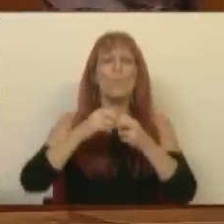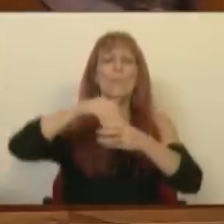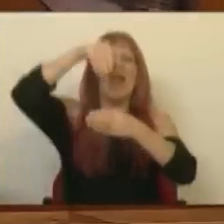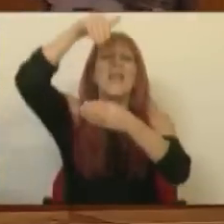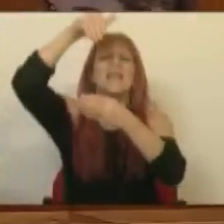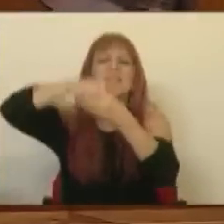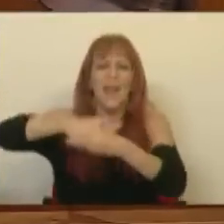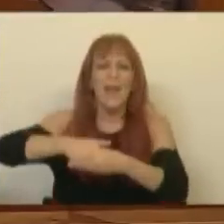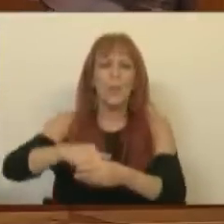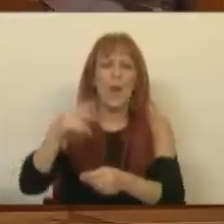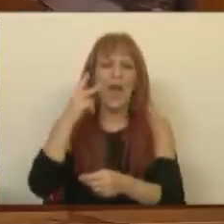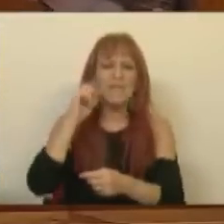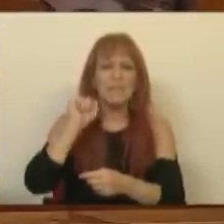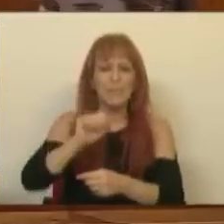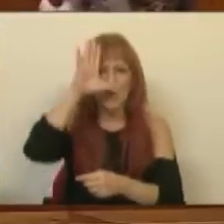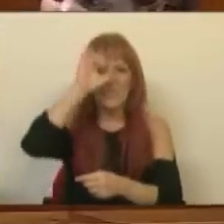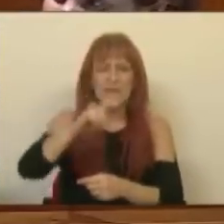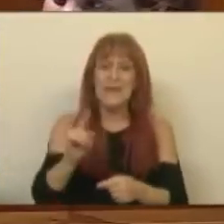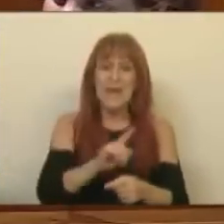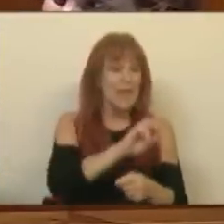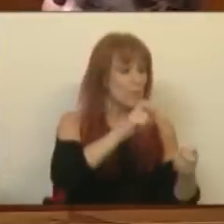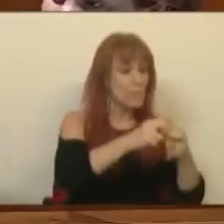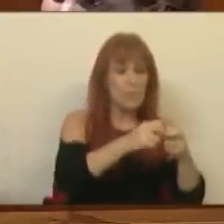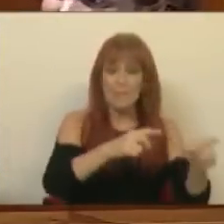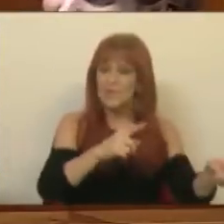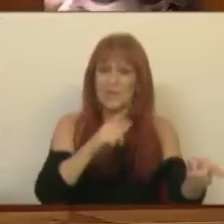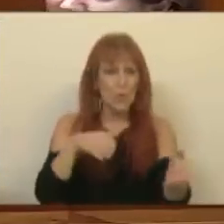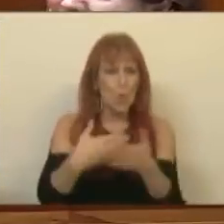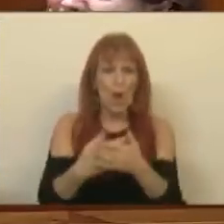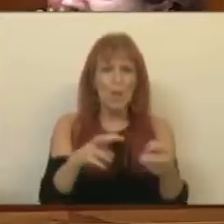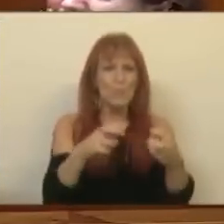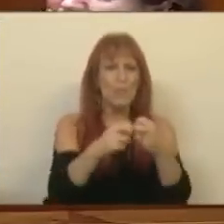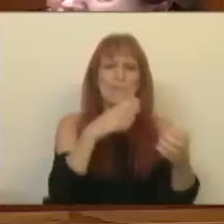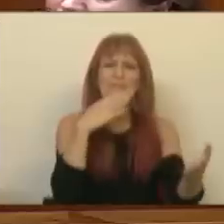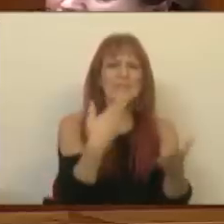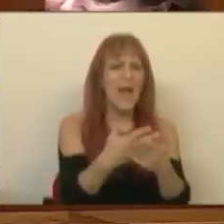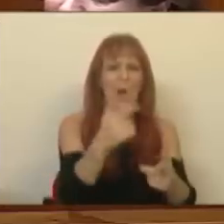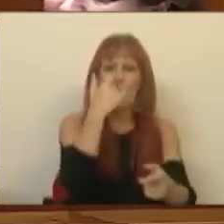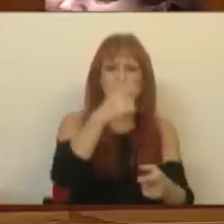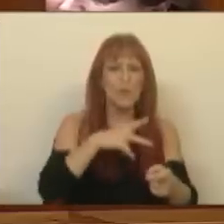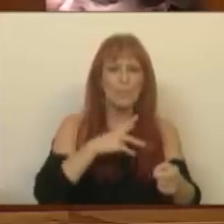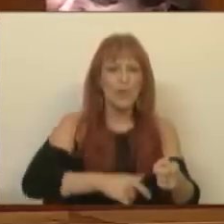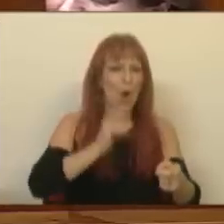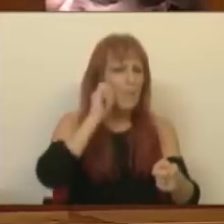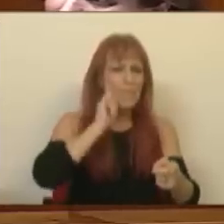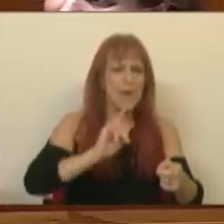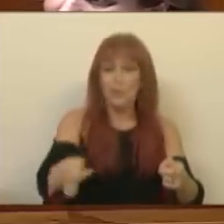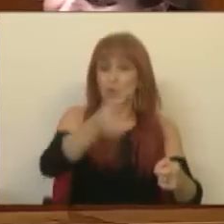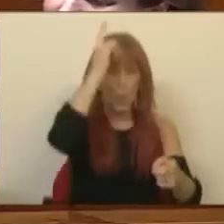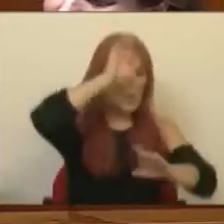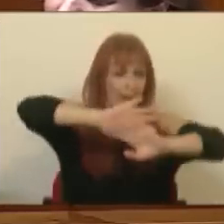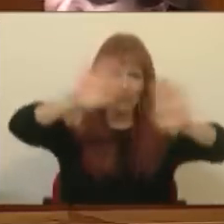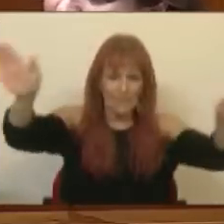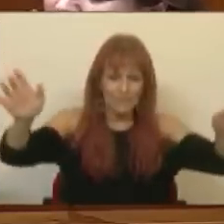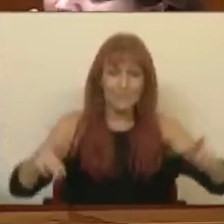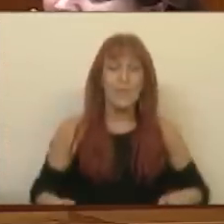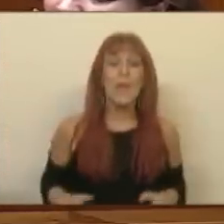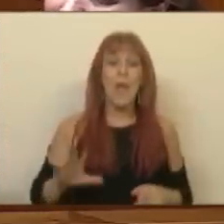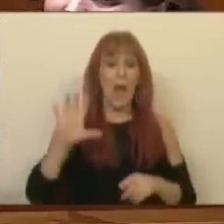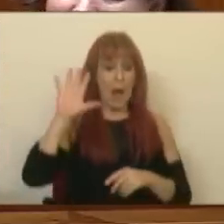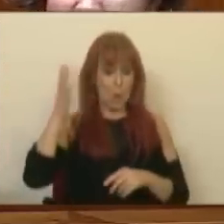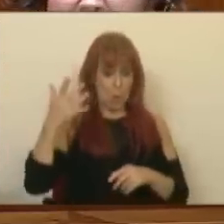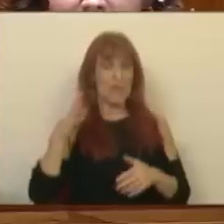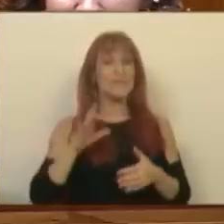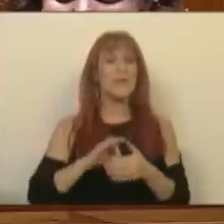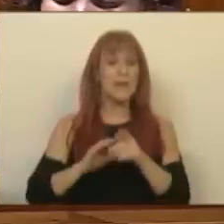à Vida do governo nenhuma destes problemas traduziu um problema para qualquer Portuguesa ou para qualquer português o que acontece